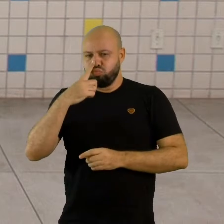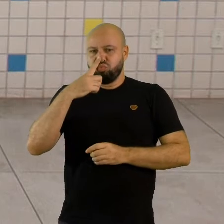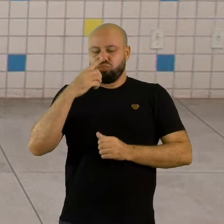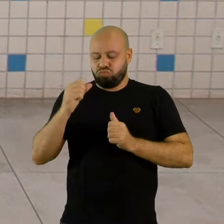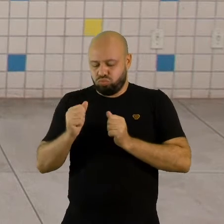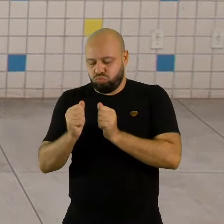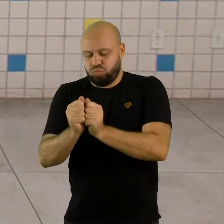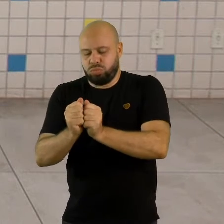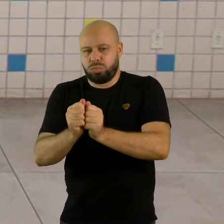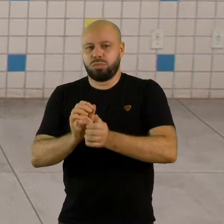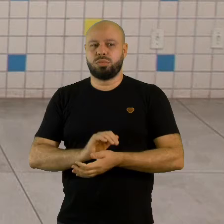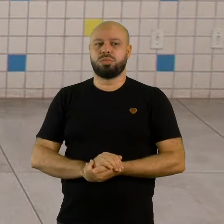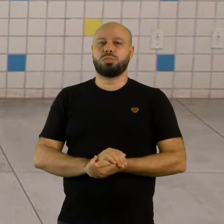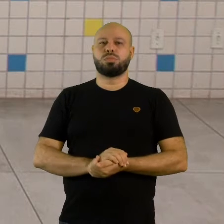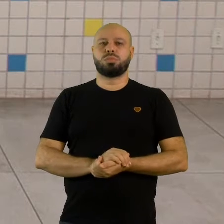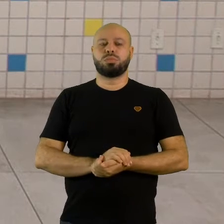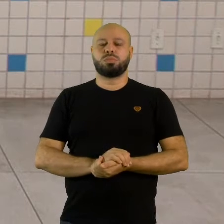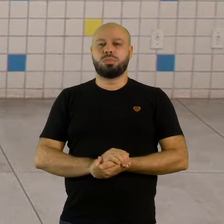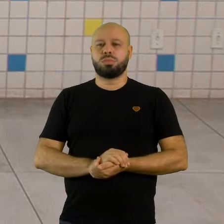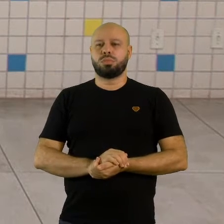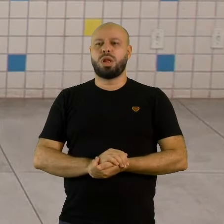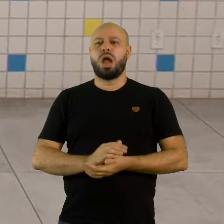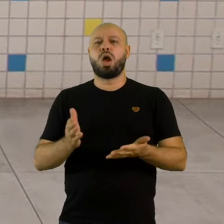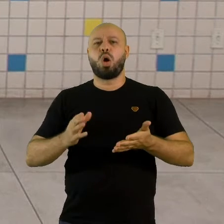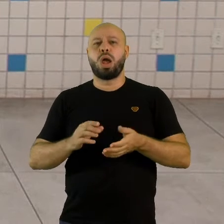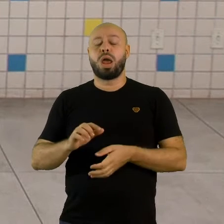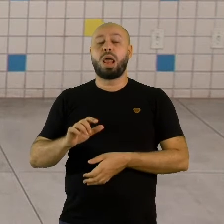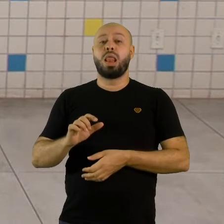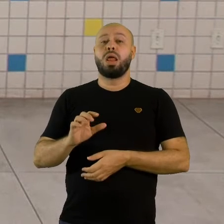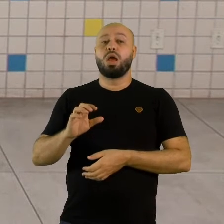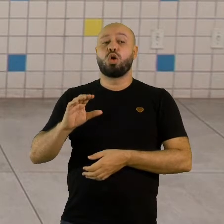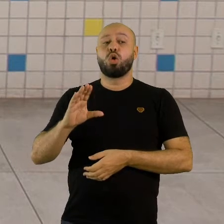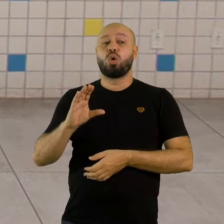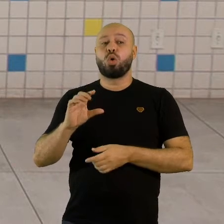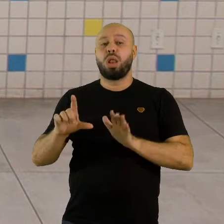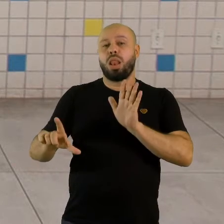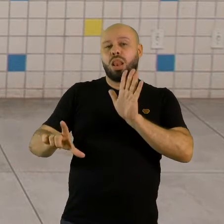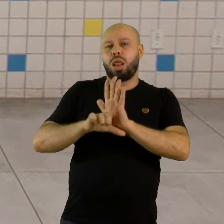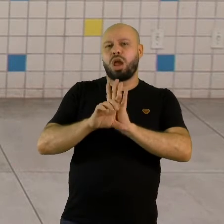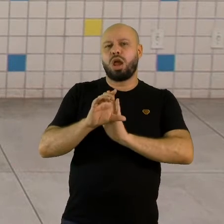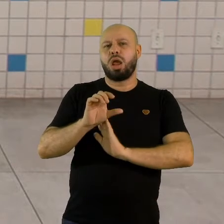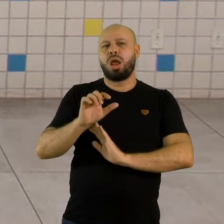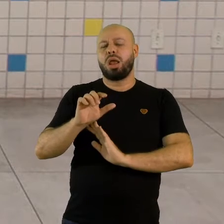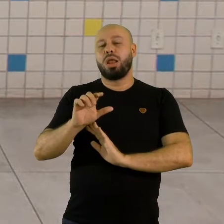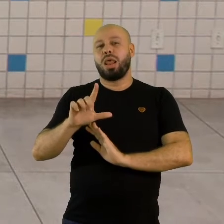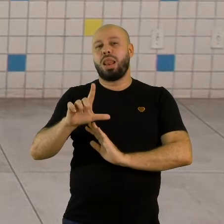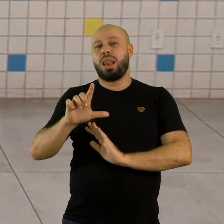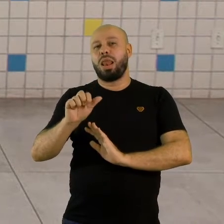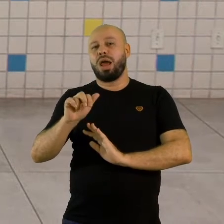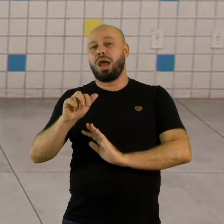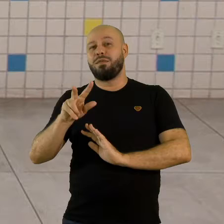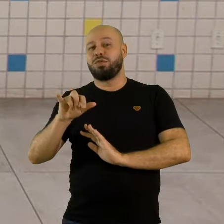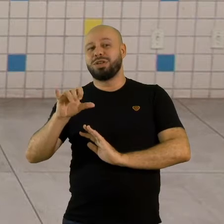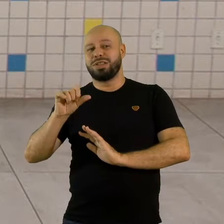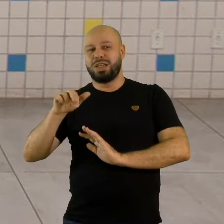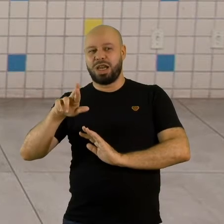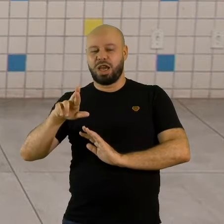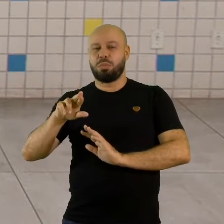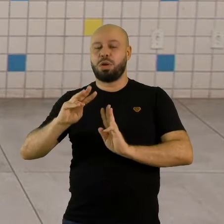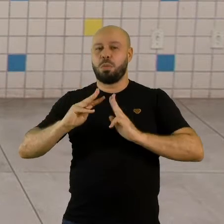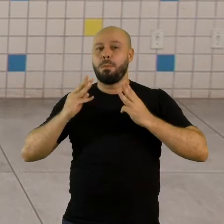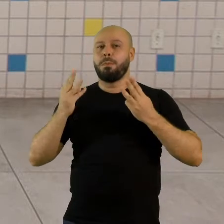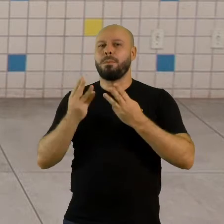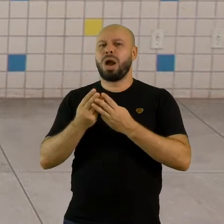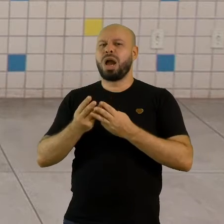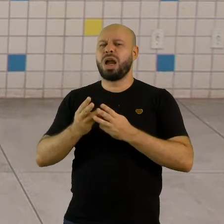um pouquinho sobre a lei da conservação de massa, a lei de Lavoisier, tá? Que é onde fala que uma